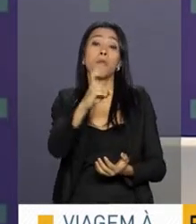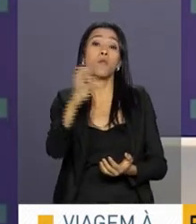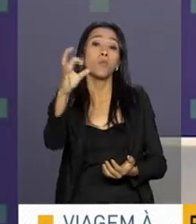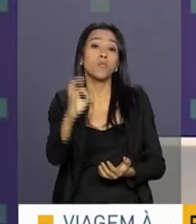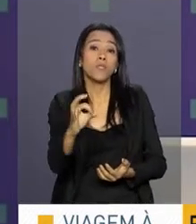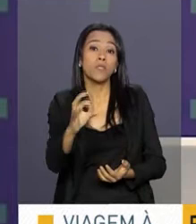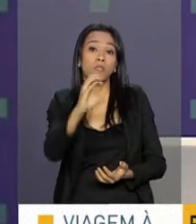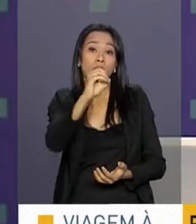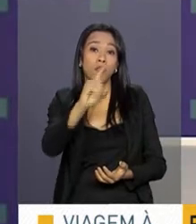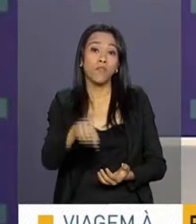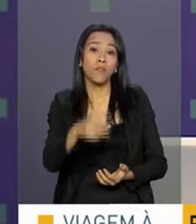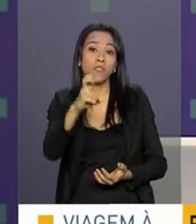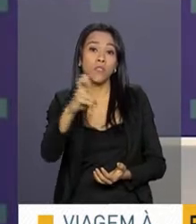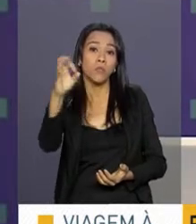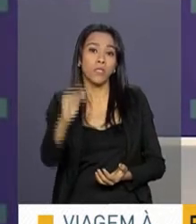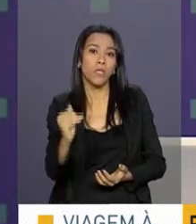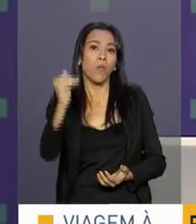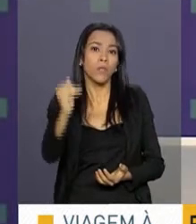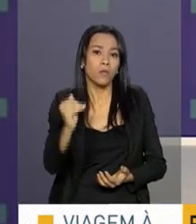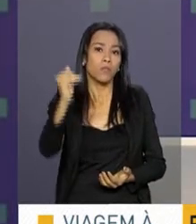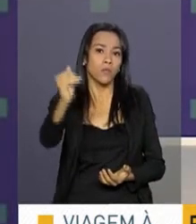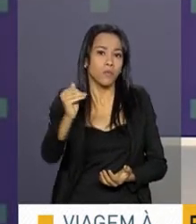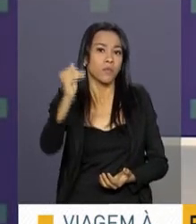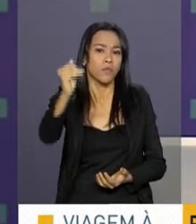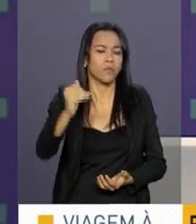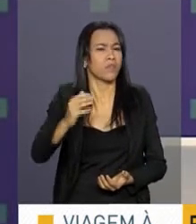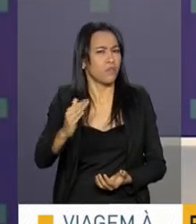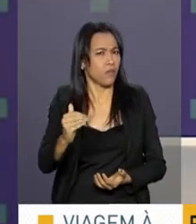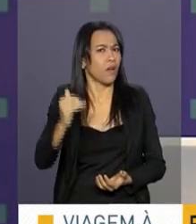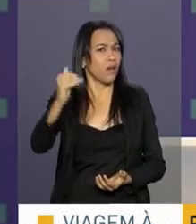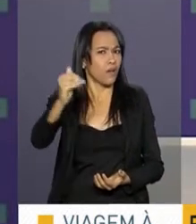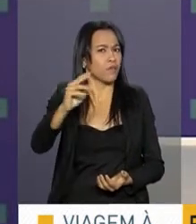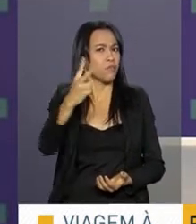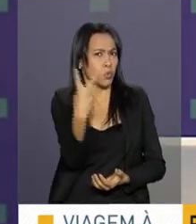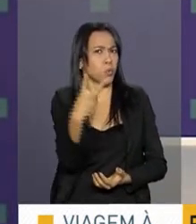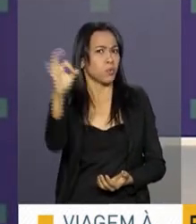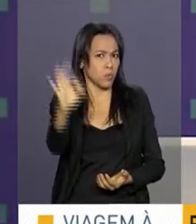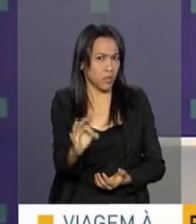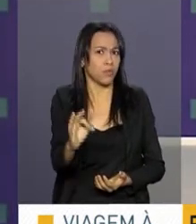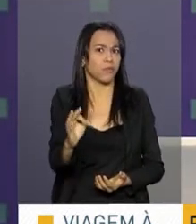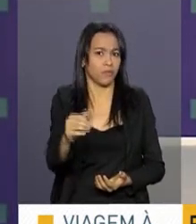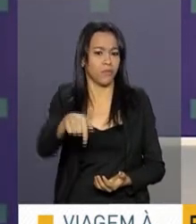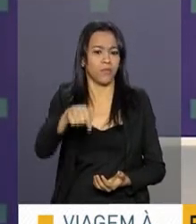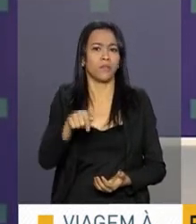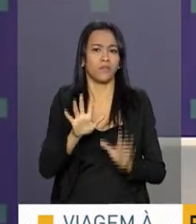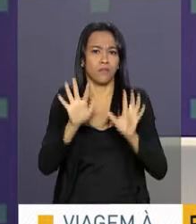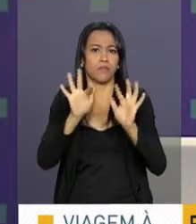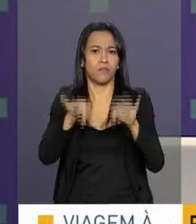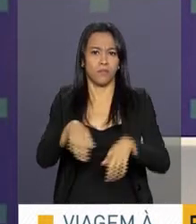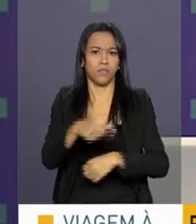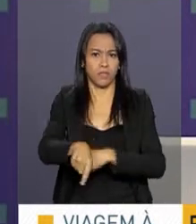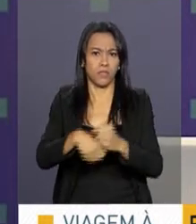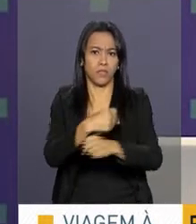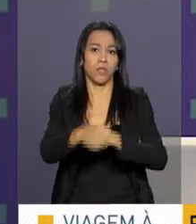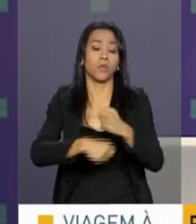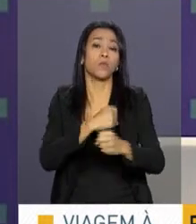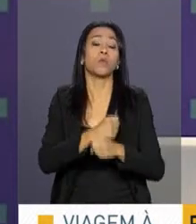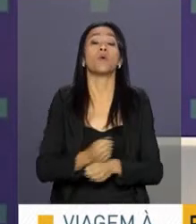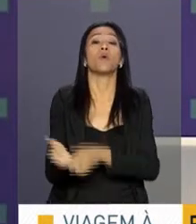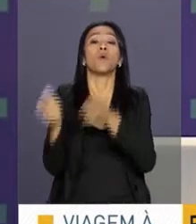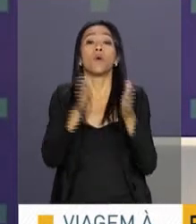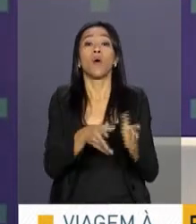e deve fechar esse ano com um crescimento de aproximadamente 2%. O comércio saiu de uma queda de